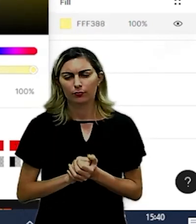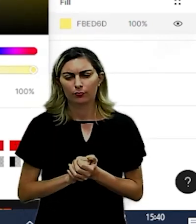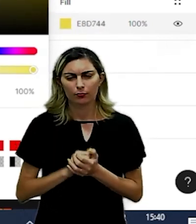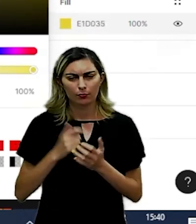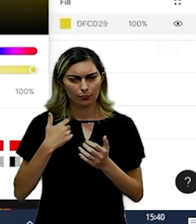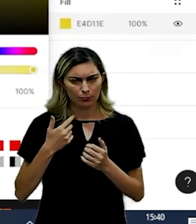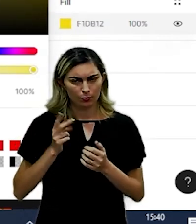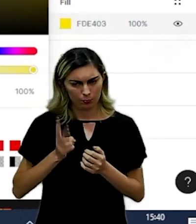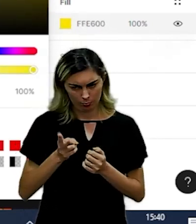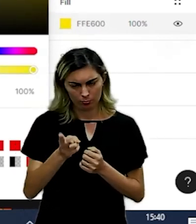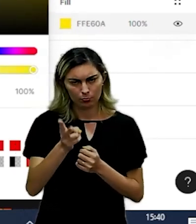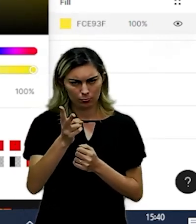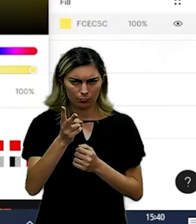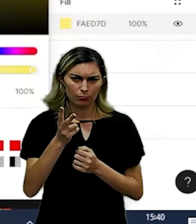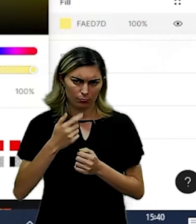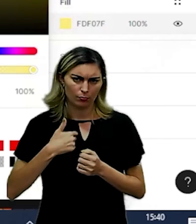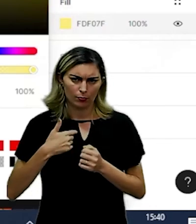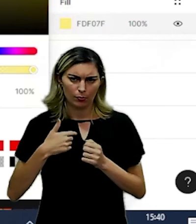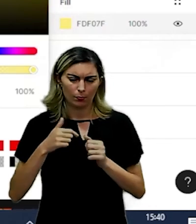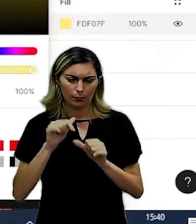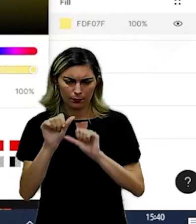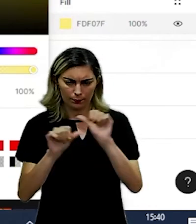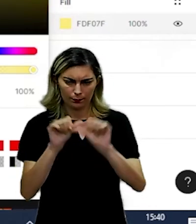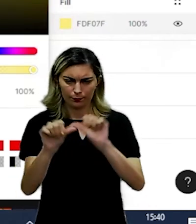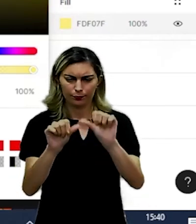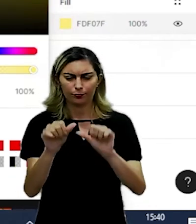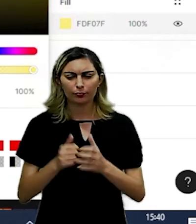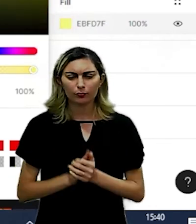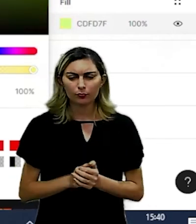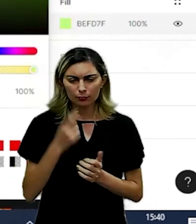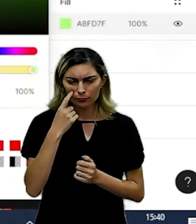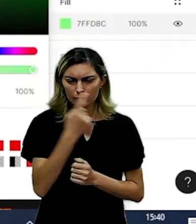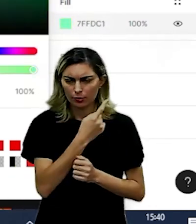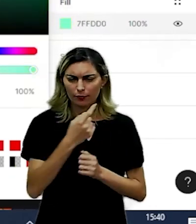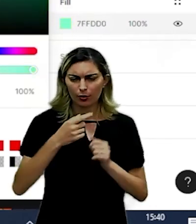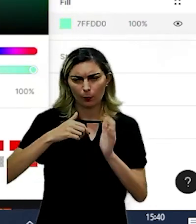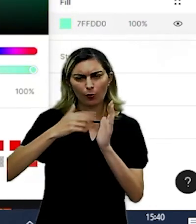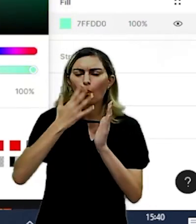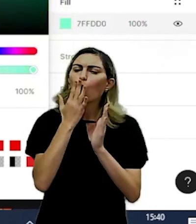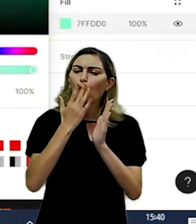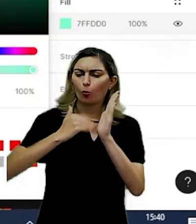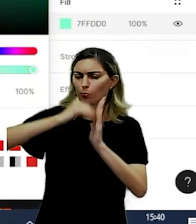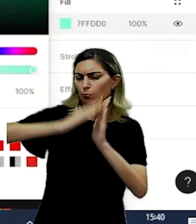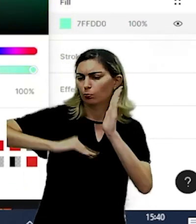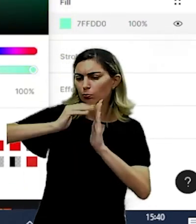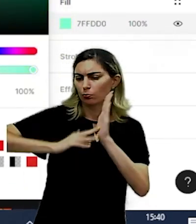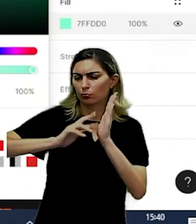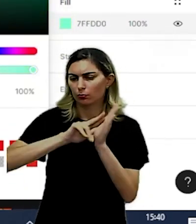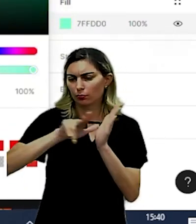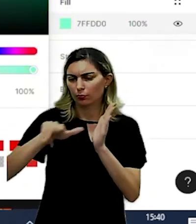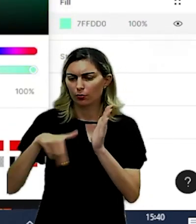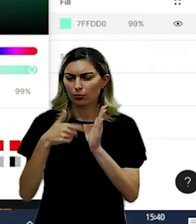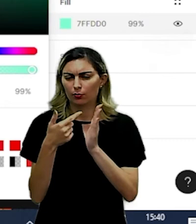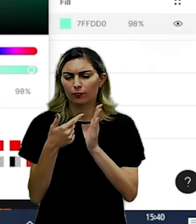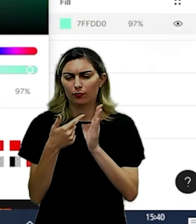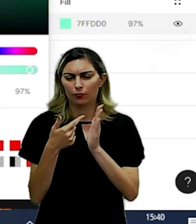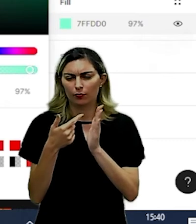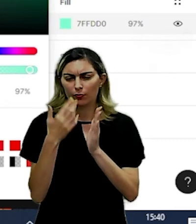caminho pela minha saturação, aqui na minha paleta e aqui na minha